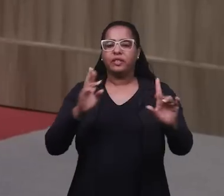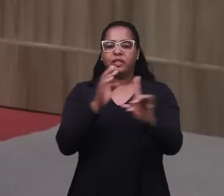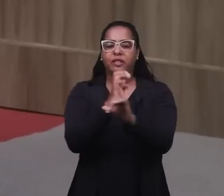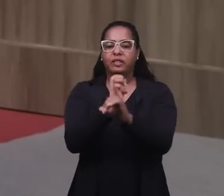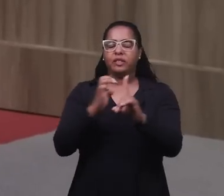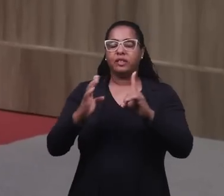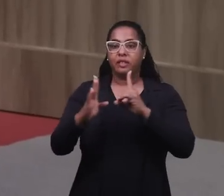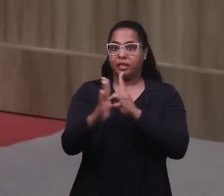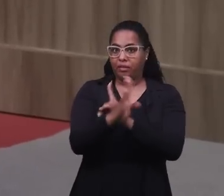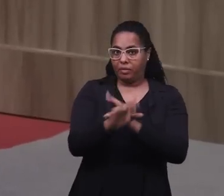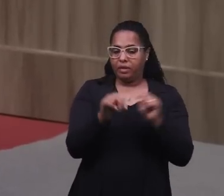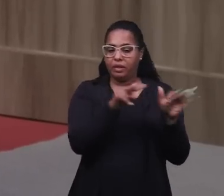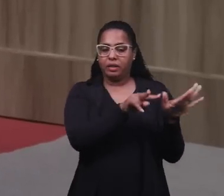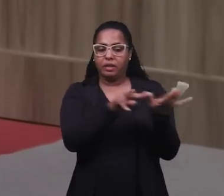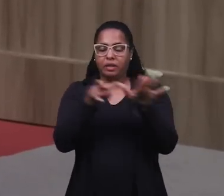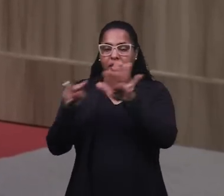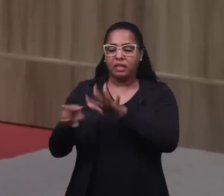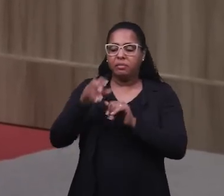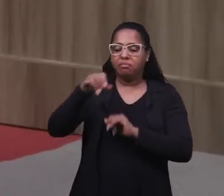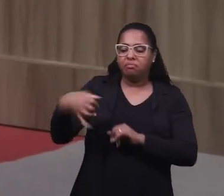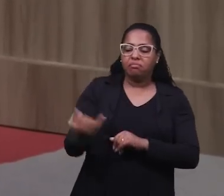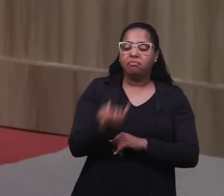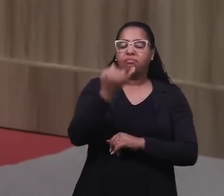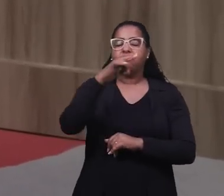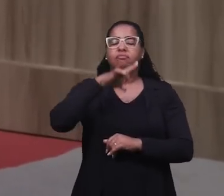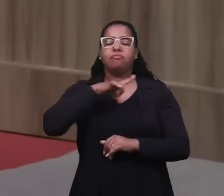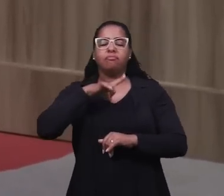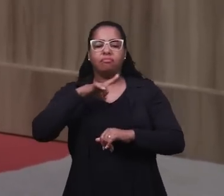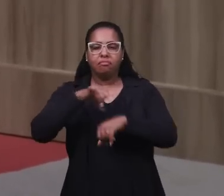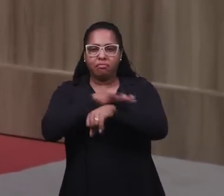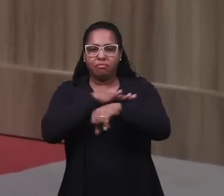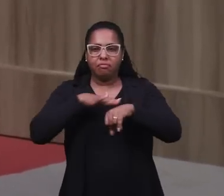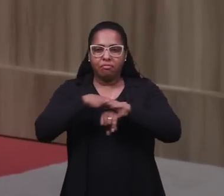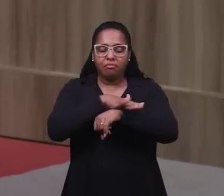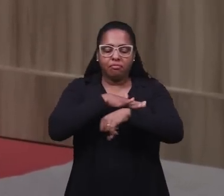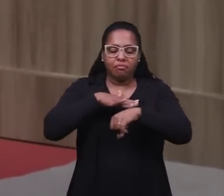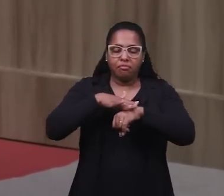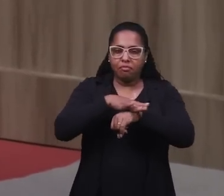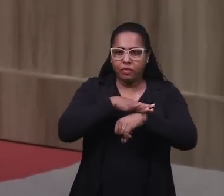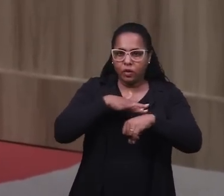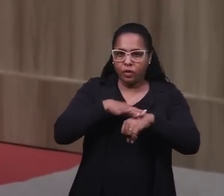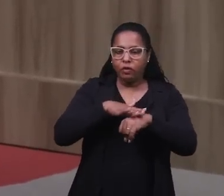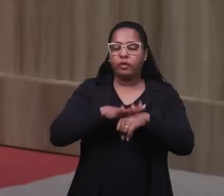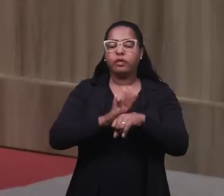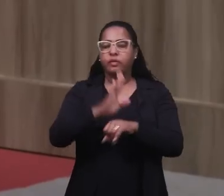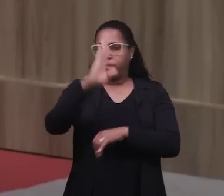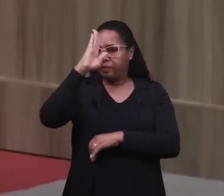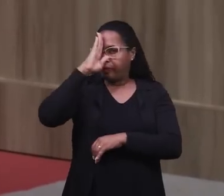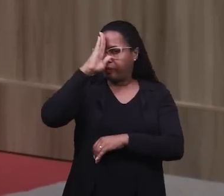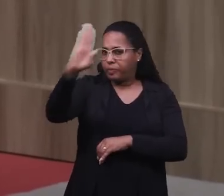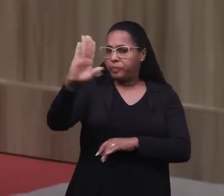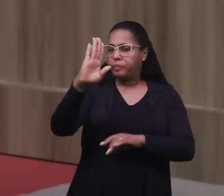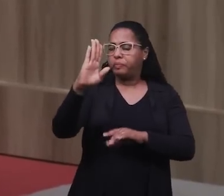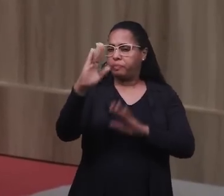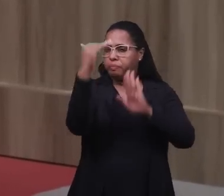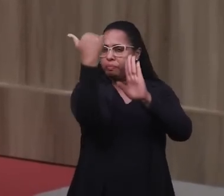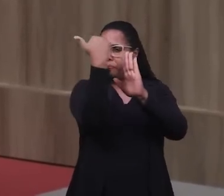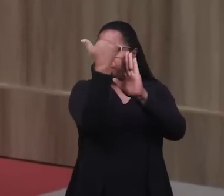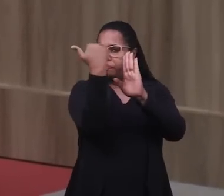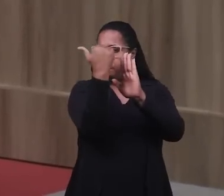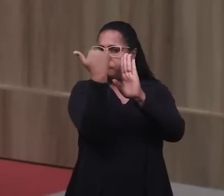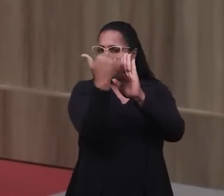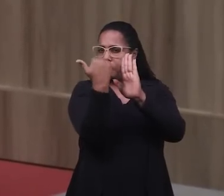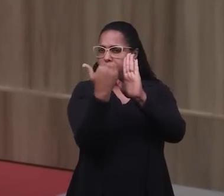Bíblica Dominical e semanalmente nós temos a oportunidade de conversar um pouco aqui sobre os principais tópicos que